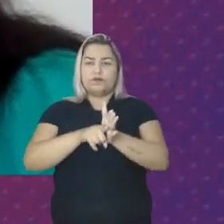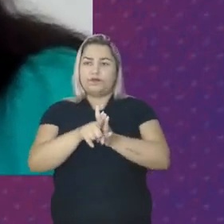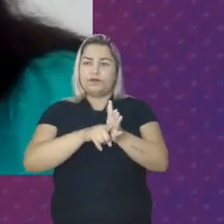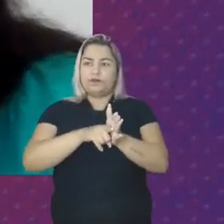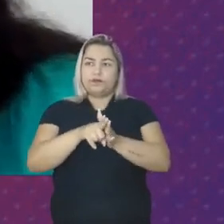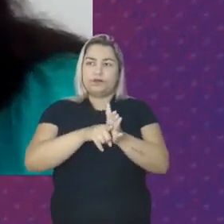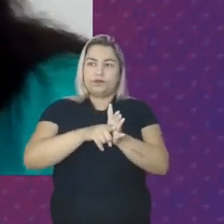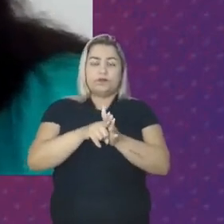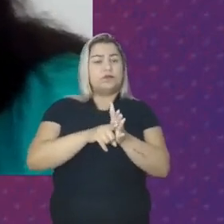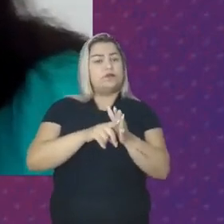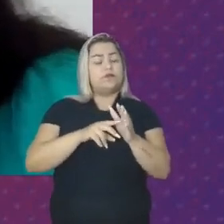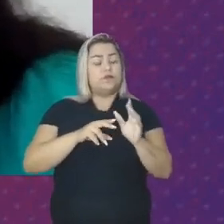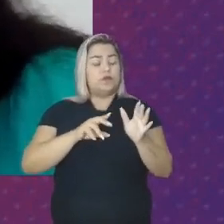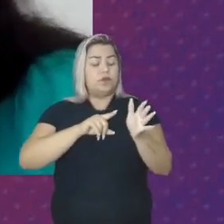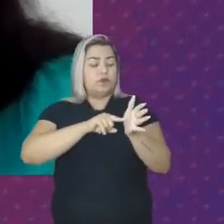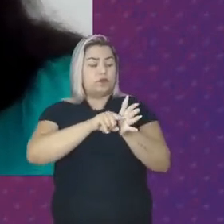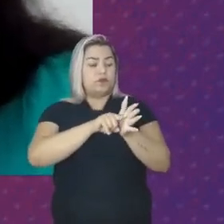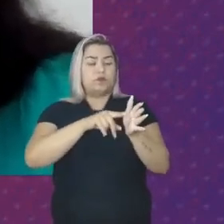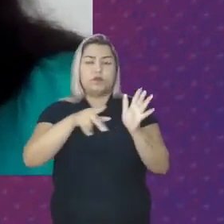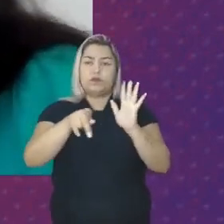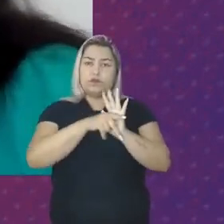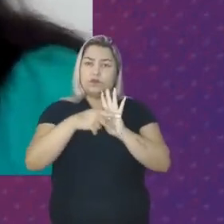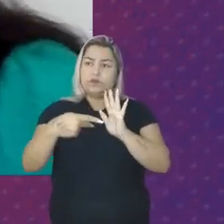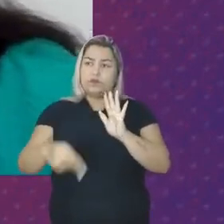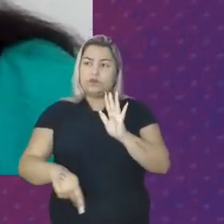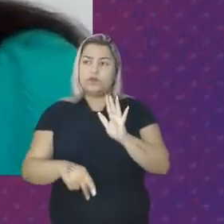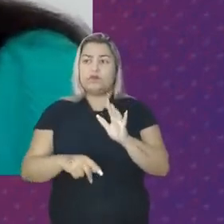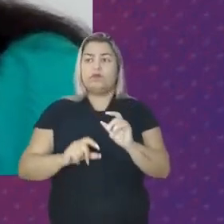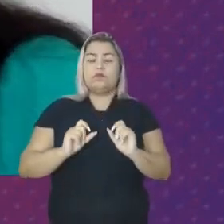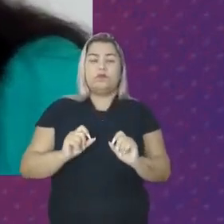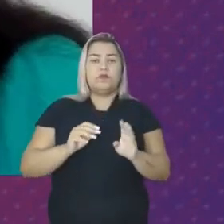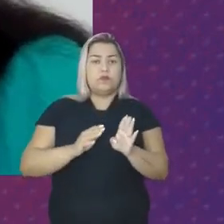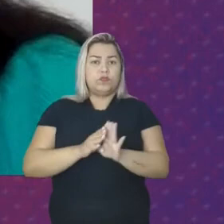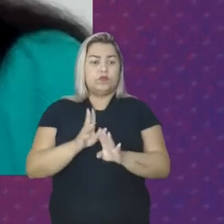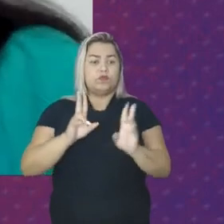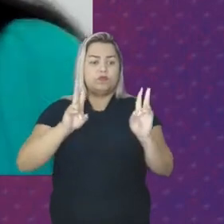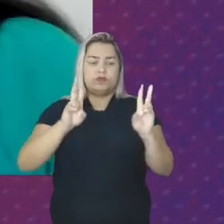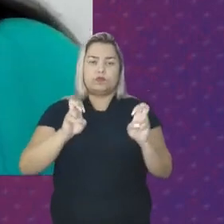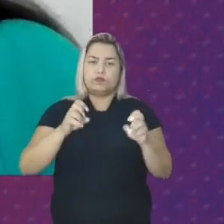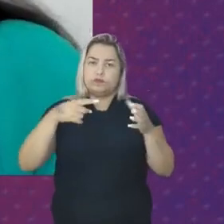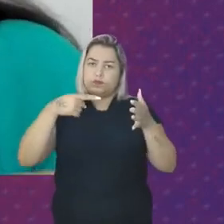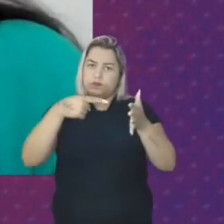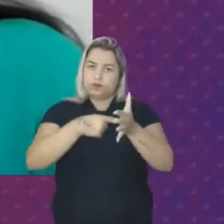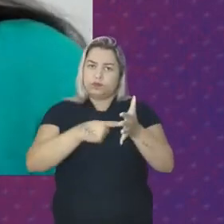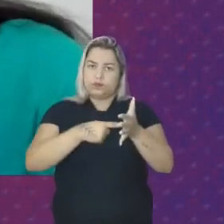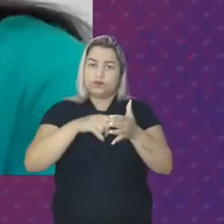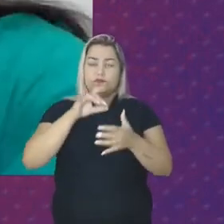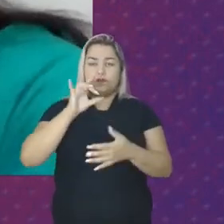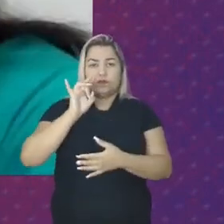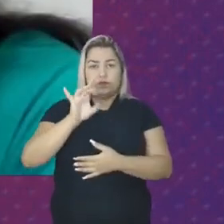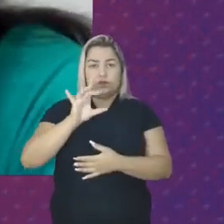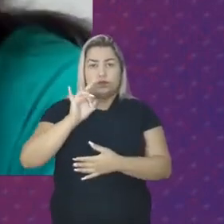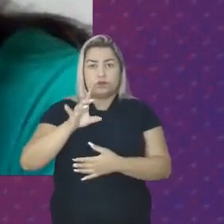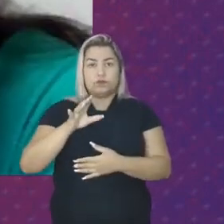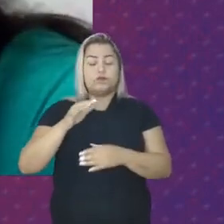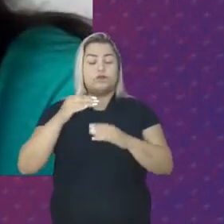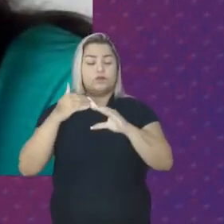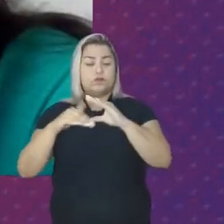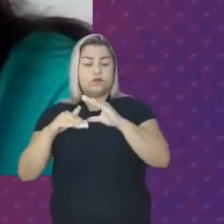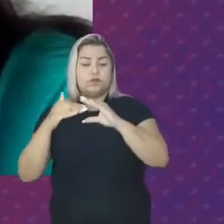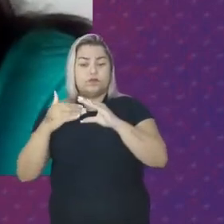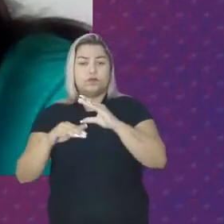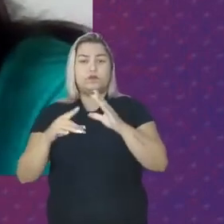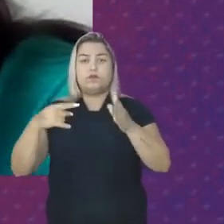análise e revisão do operador ou da operadora sobre a denúncia, mas somente o encaminhamento da